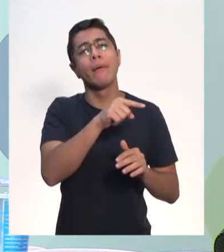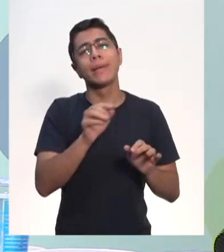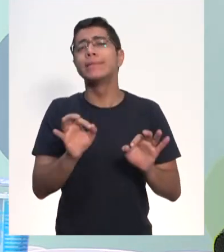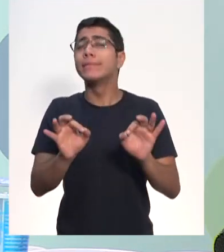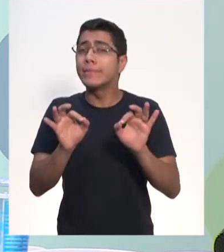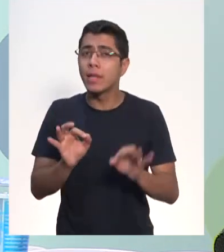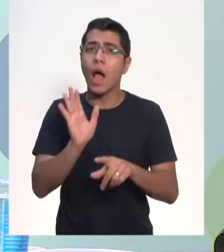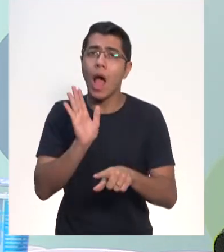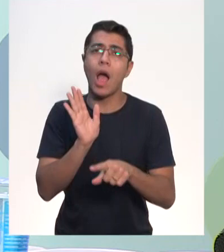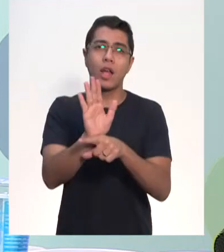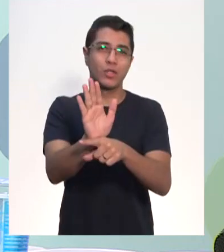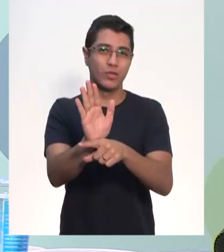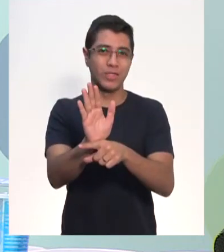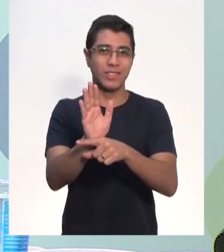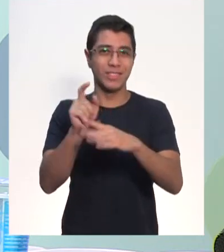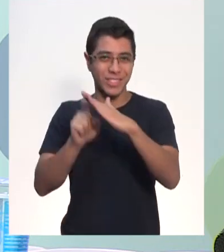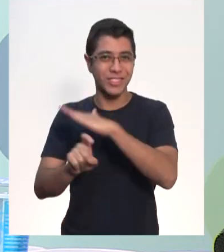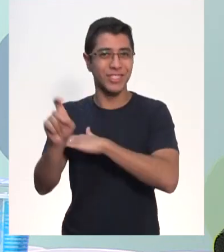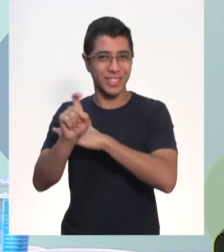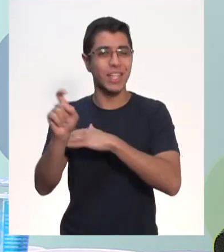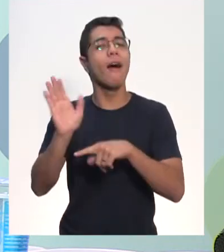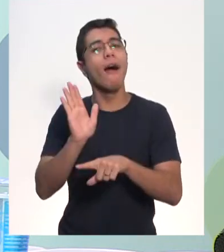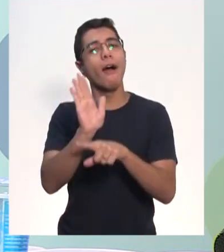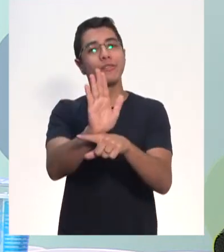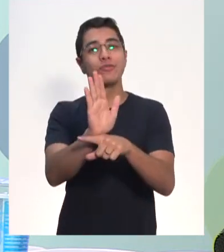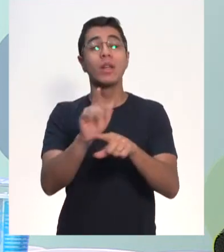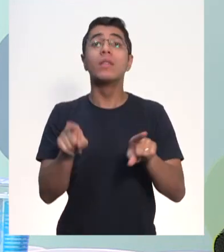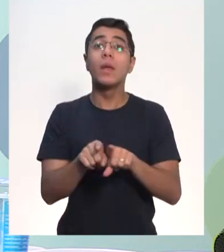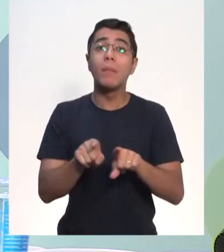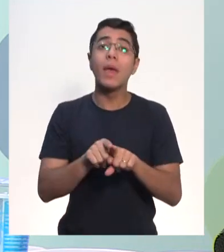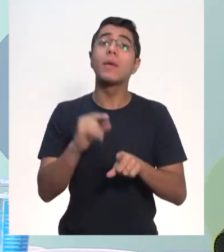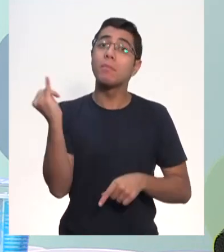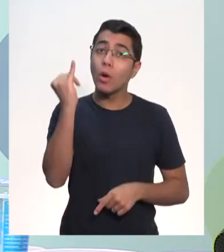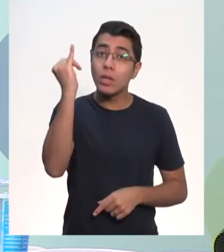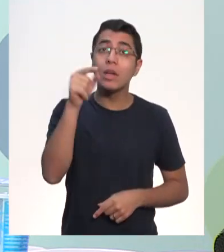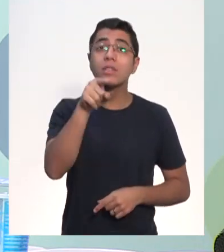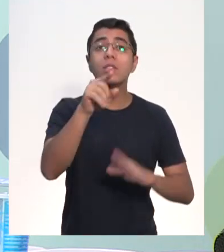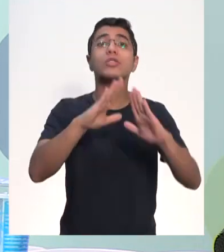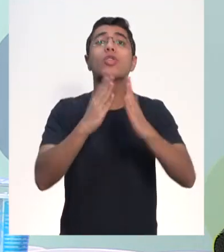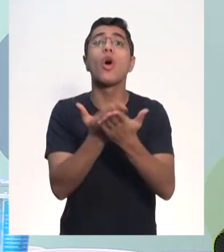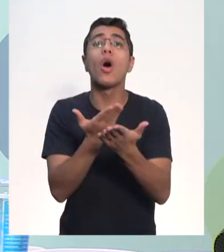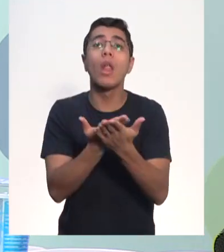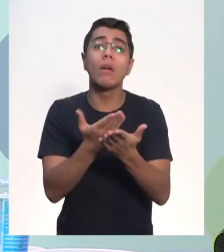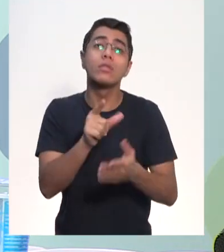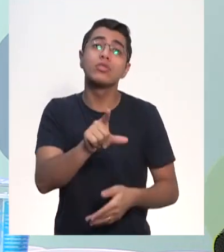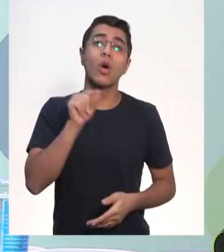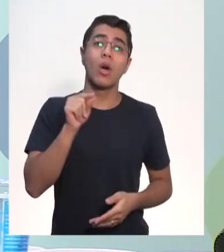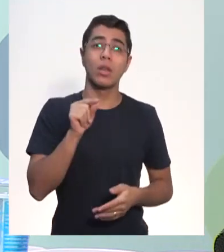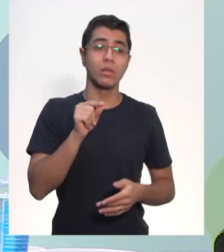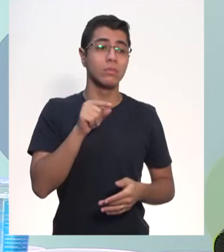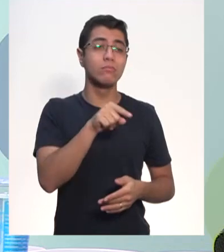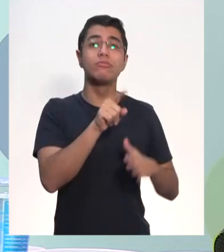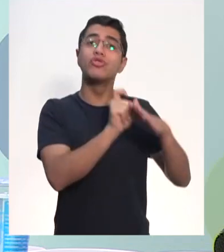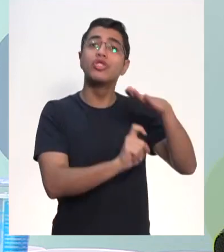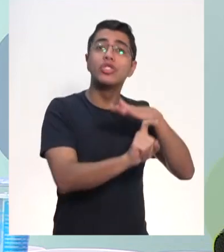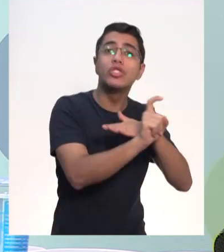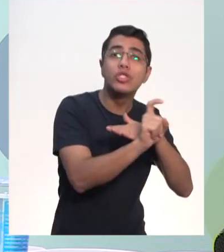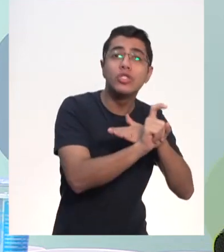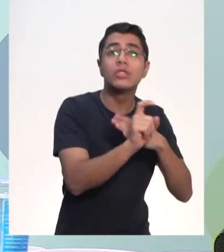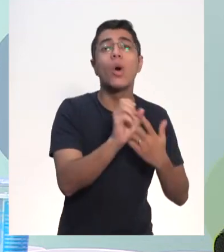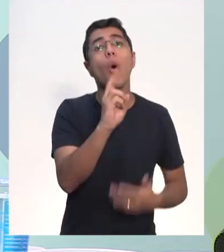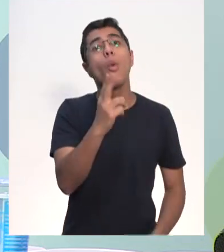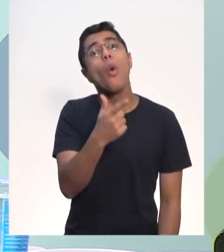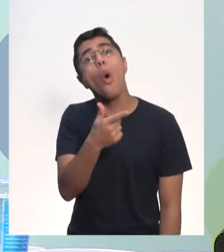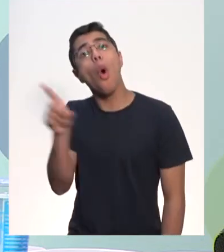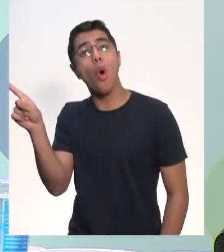É importante que a escola também defina, a própria DE também defina qual ferramenta que será utilizada para o desenvolvimento das ATPCs